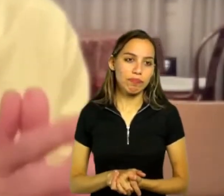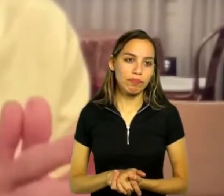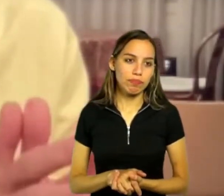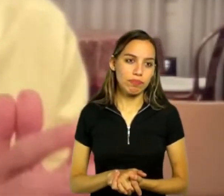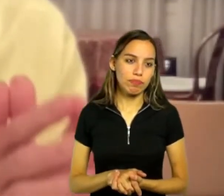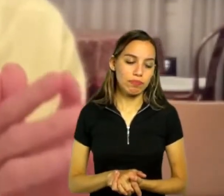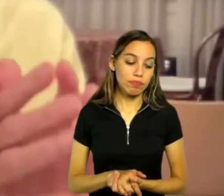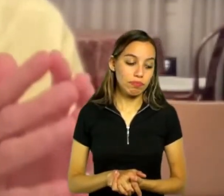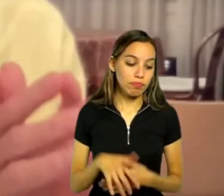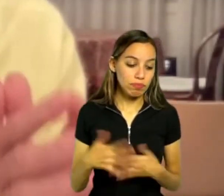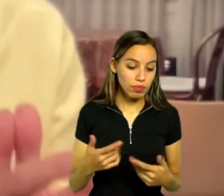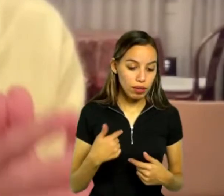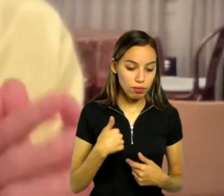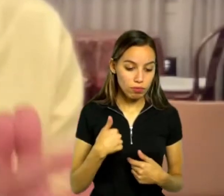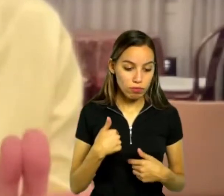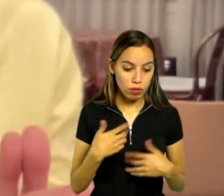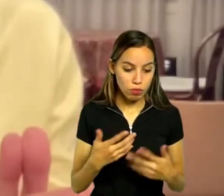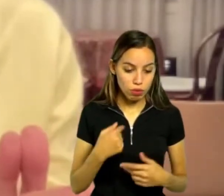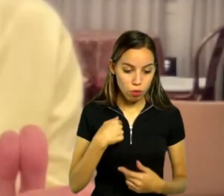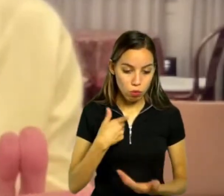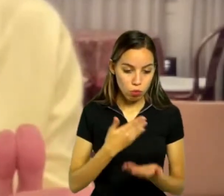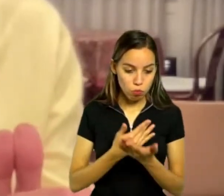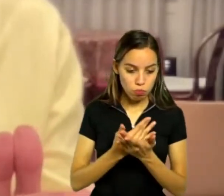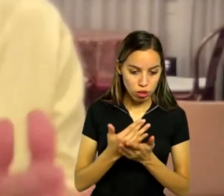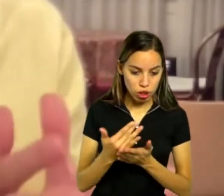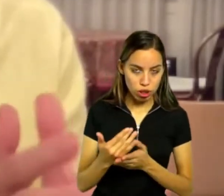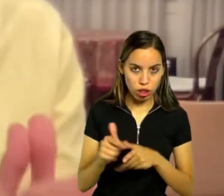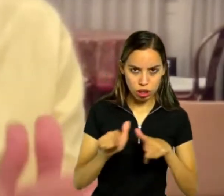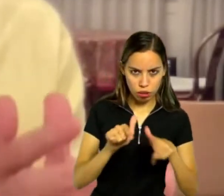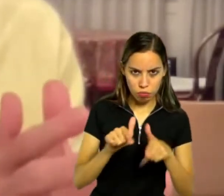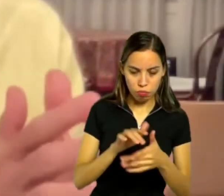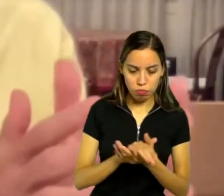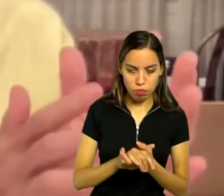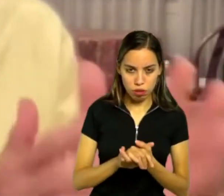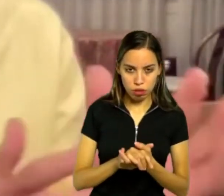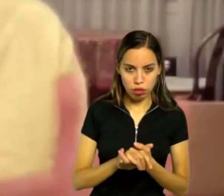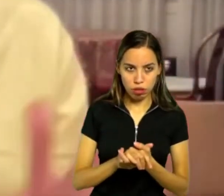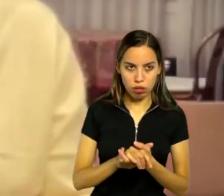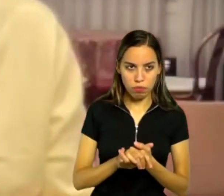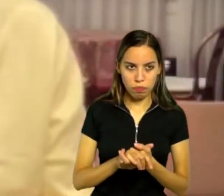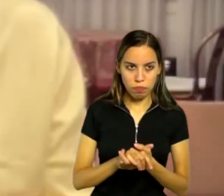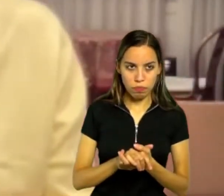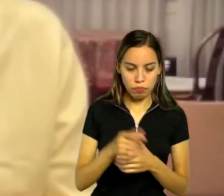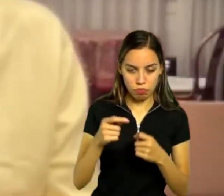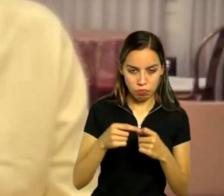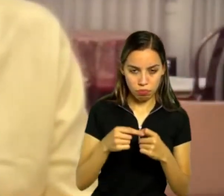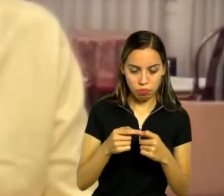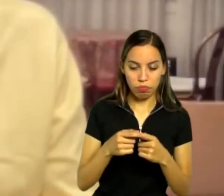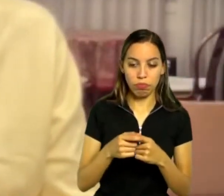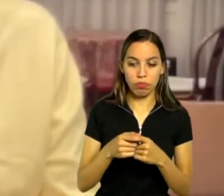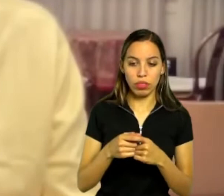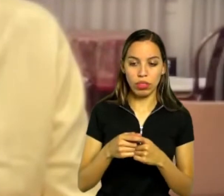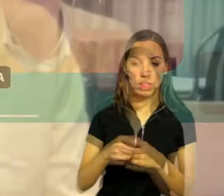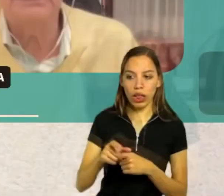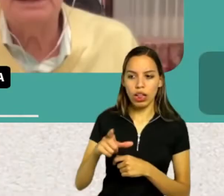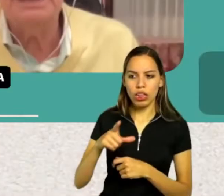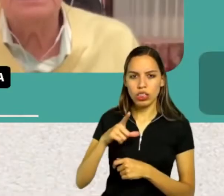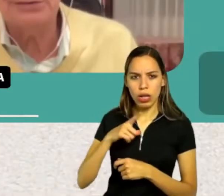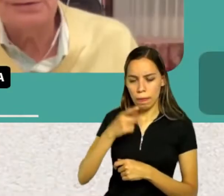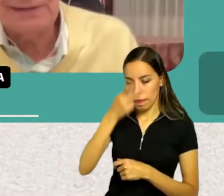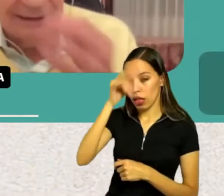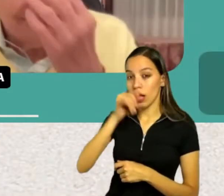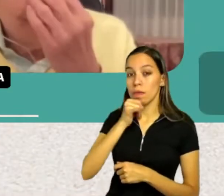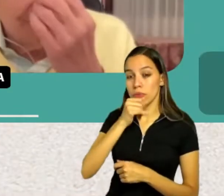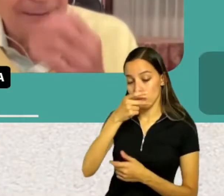quem tinha carteira assinada tinha direito ao antigo INAMPS, Instituto Nacional da